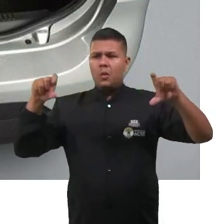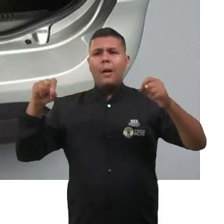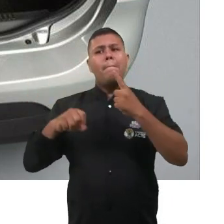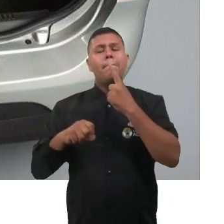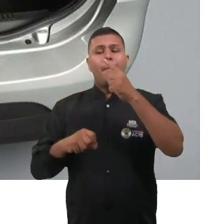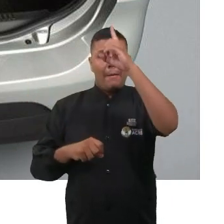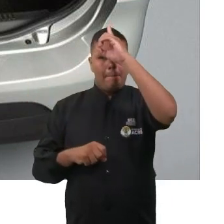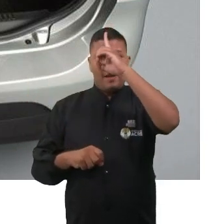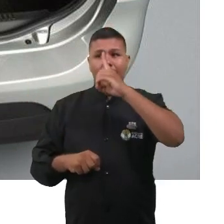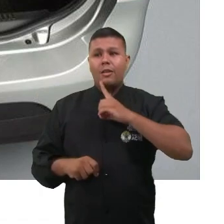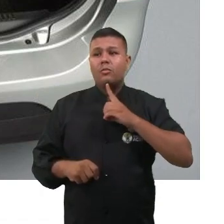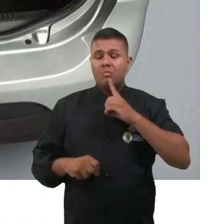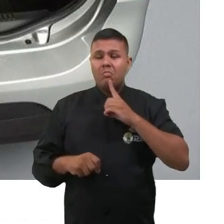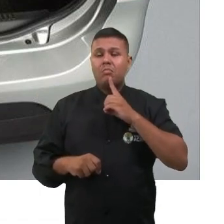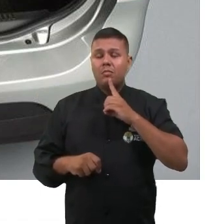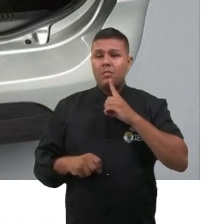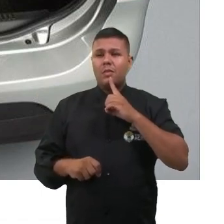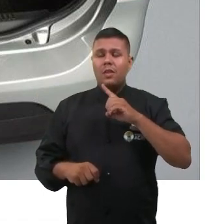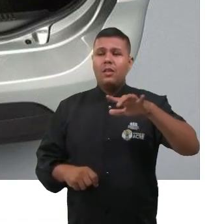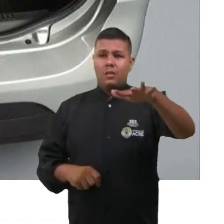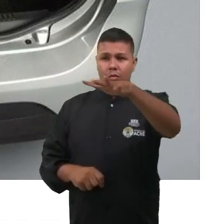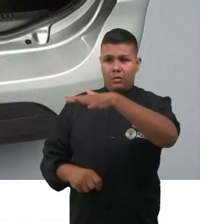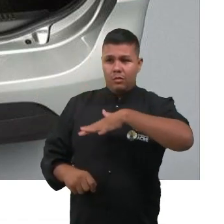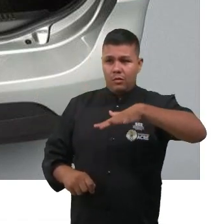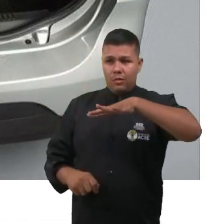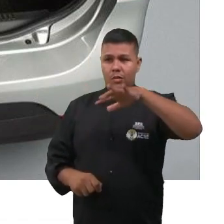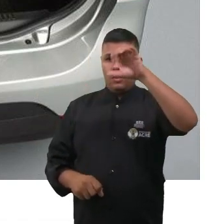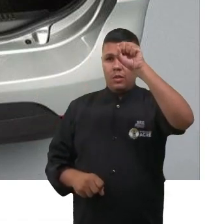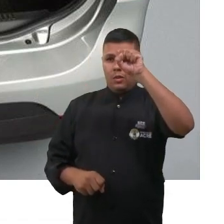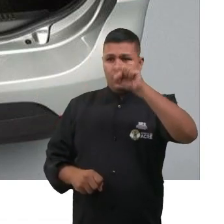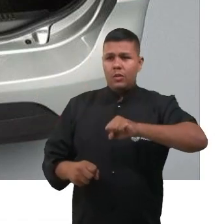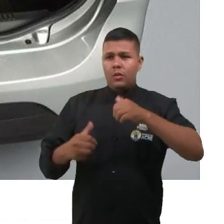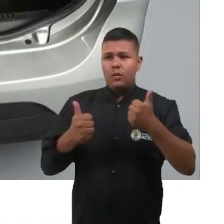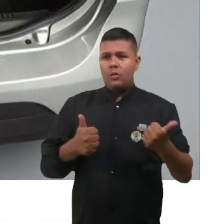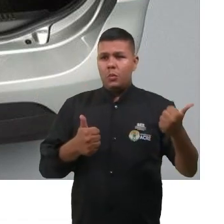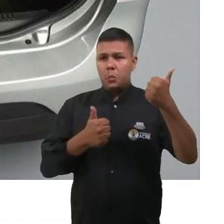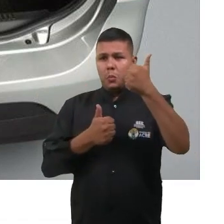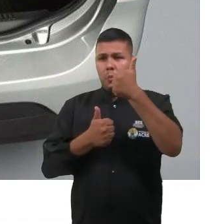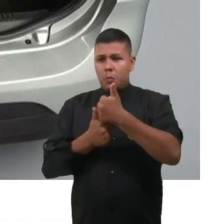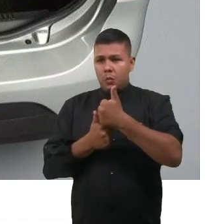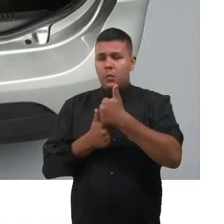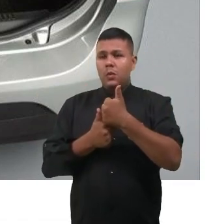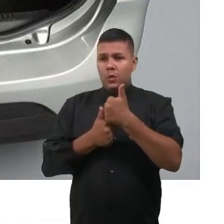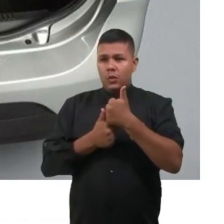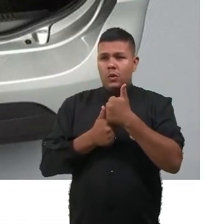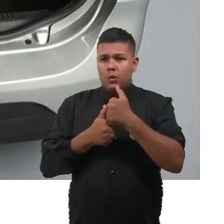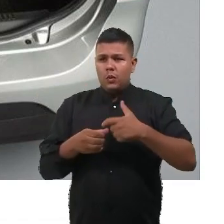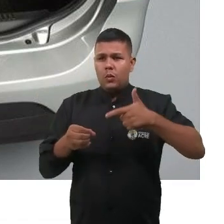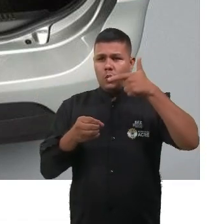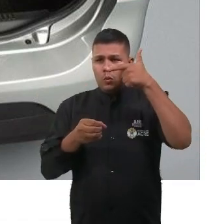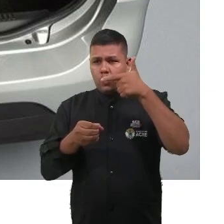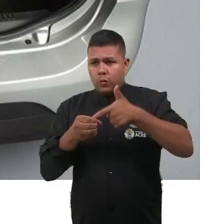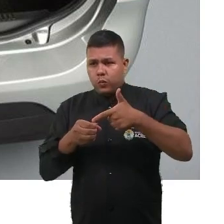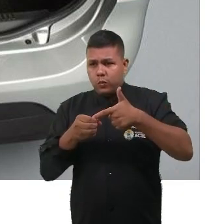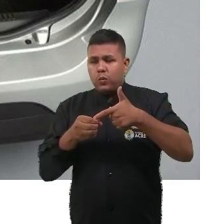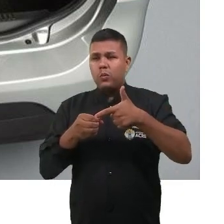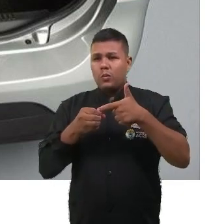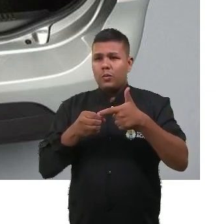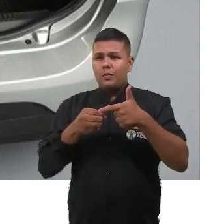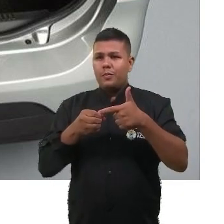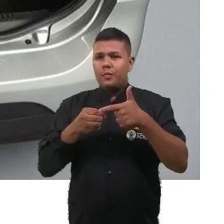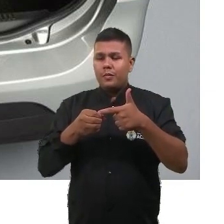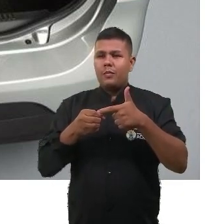lá na região Sudeste, é muito comum substituir o combustível dos carros, principalmente aqui agora